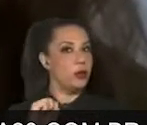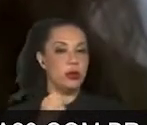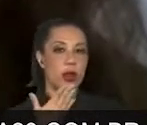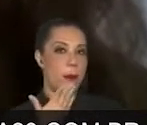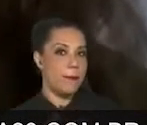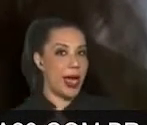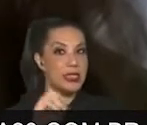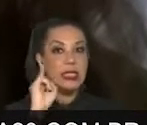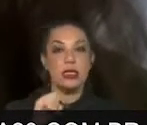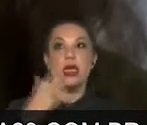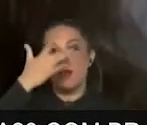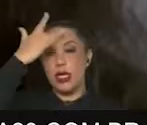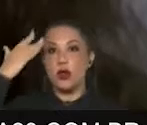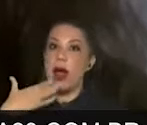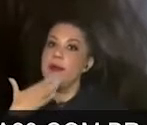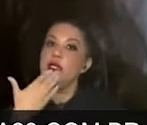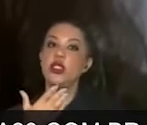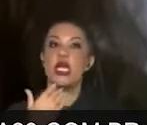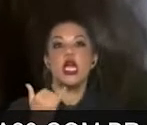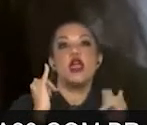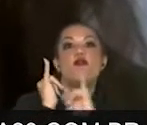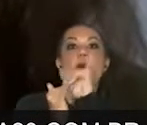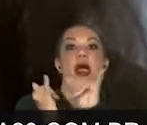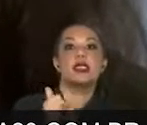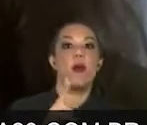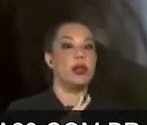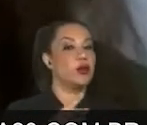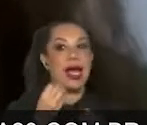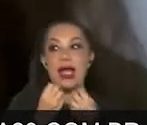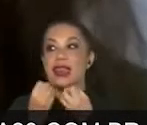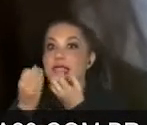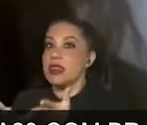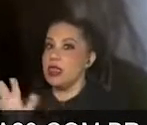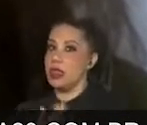pedido de informações complementares por esses meios, desconsidere imediatamente.